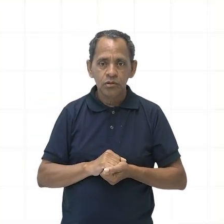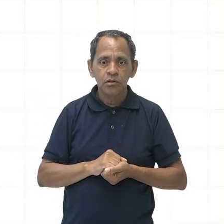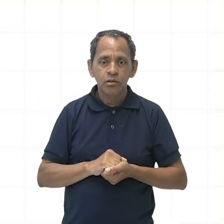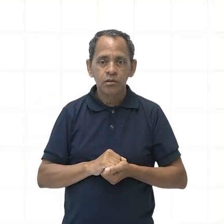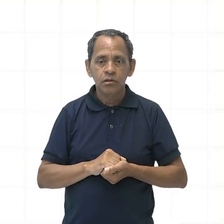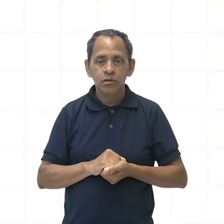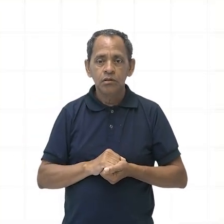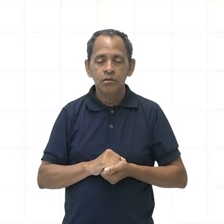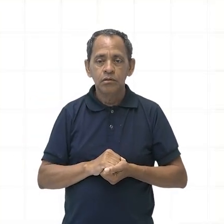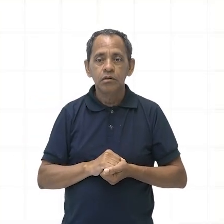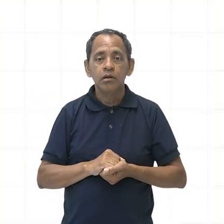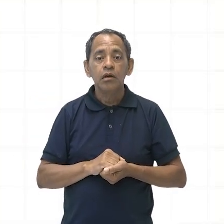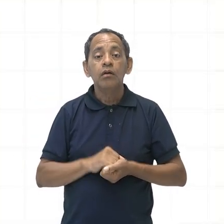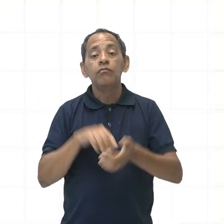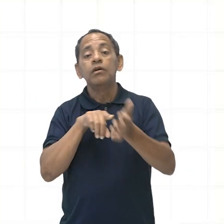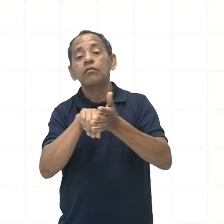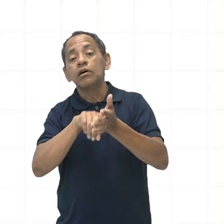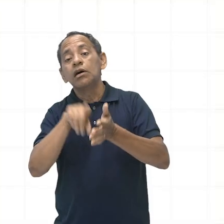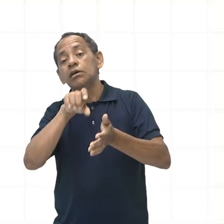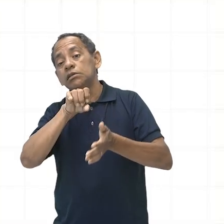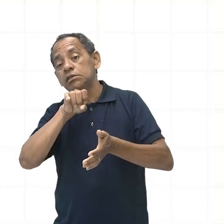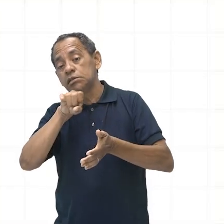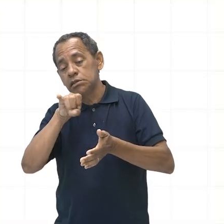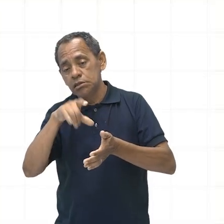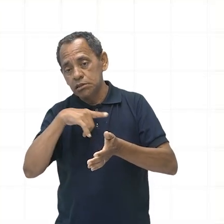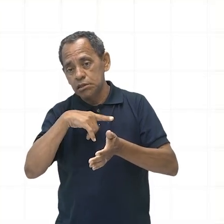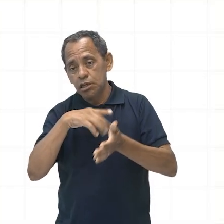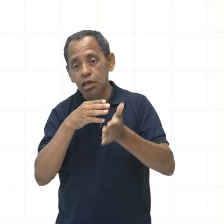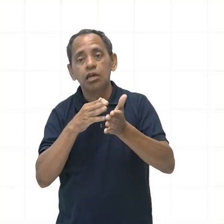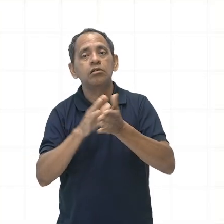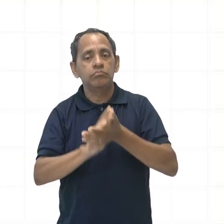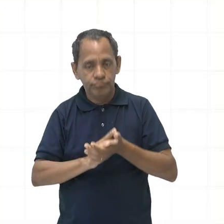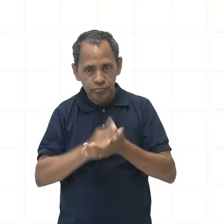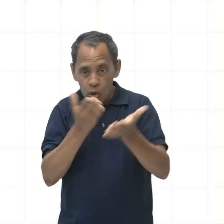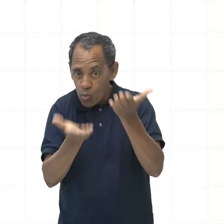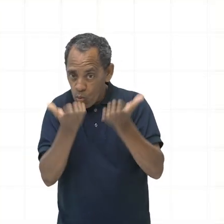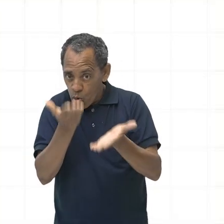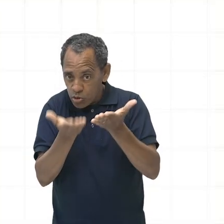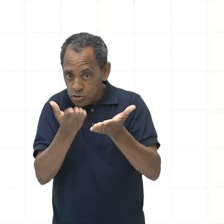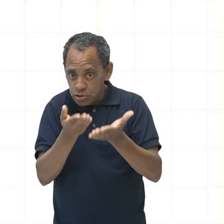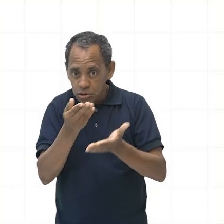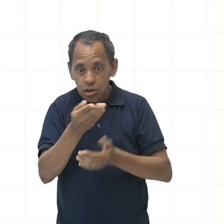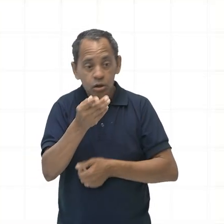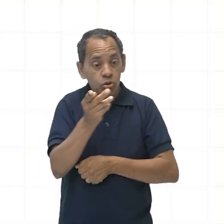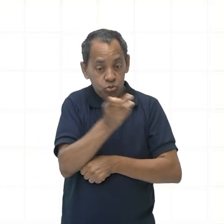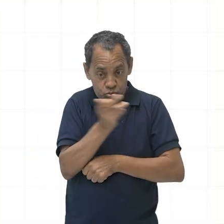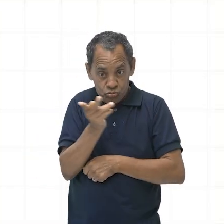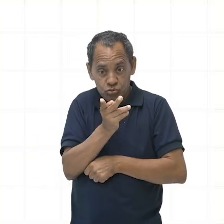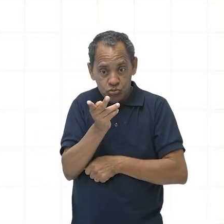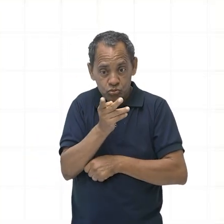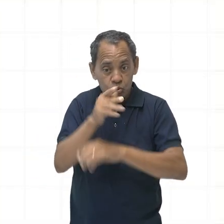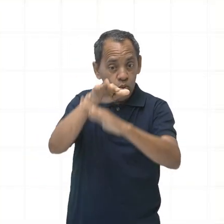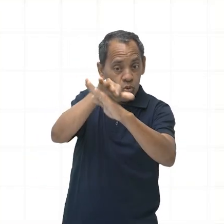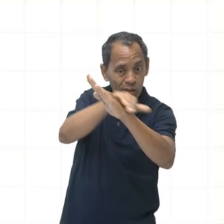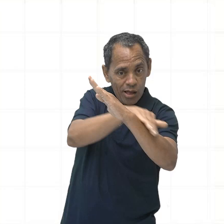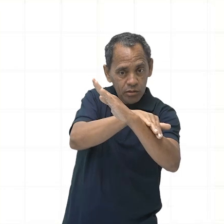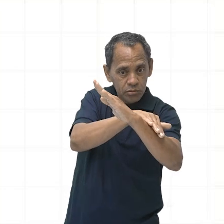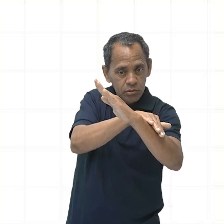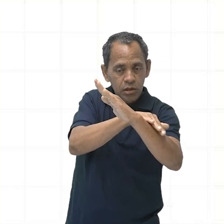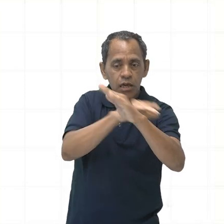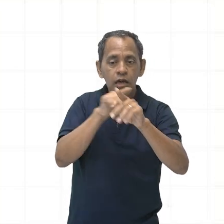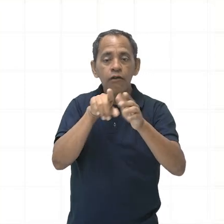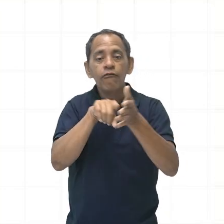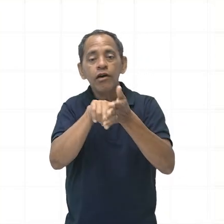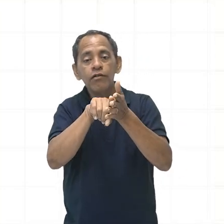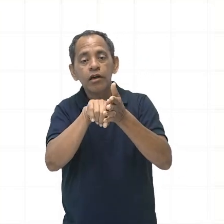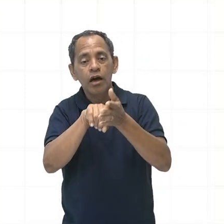existe proporcionalidade nesses lados. Então, eu vou verificar, por exemplo, se esse lado